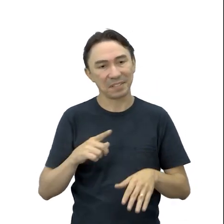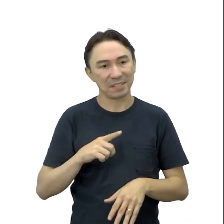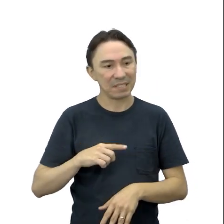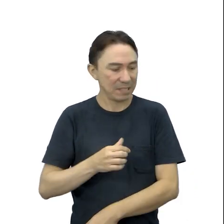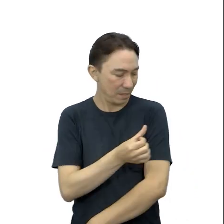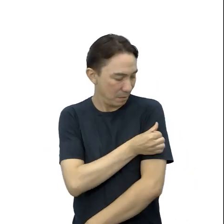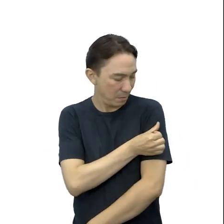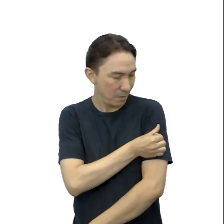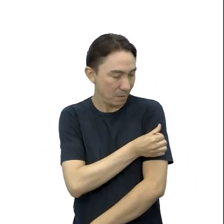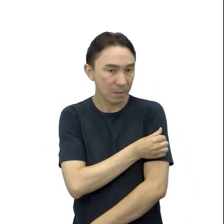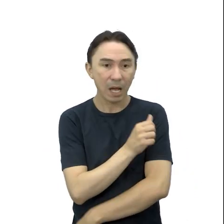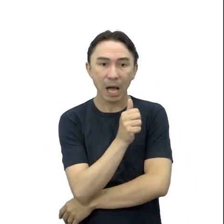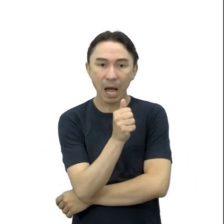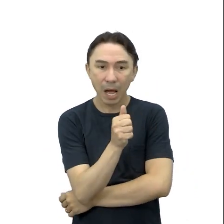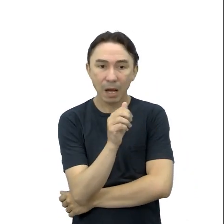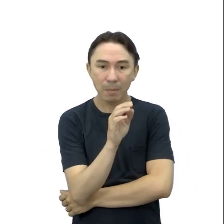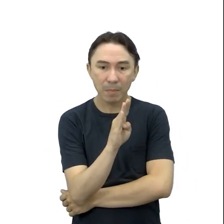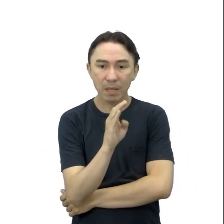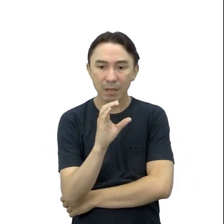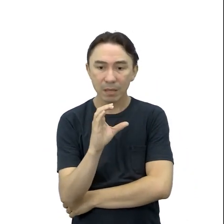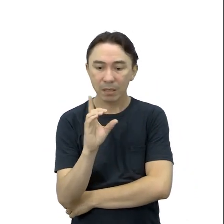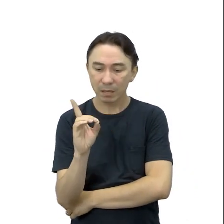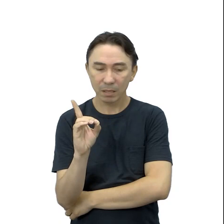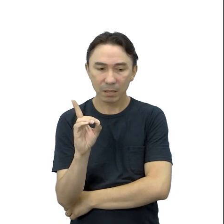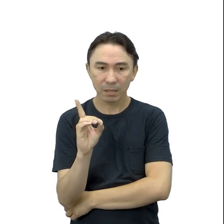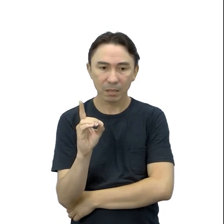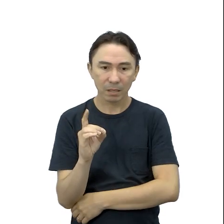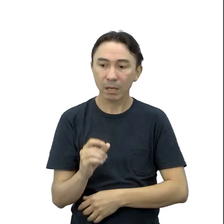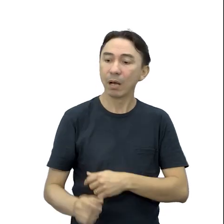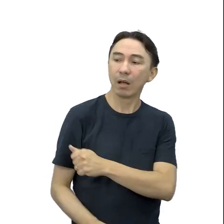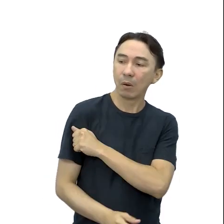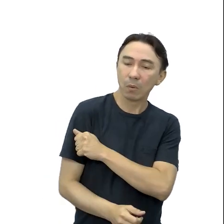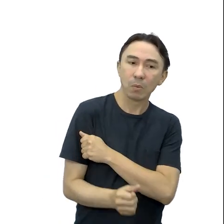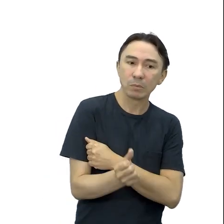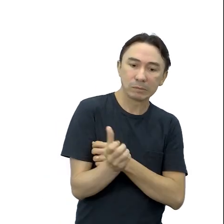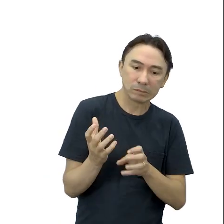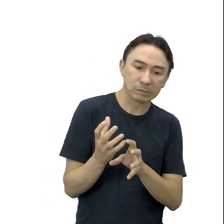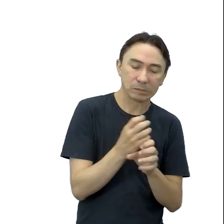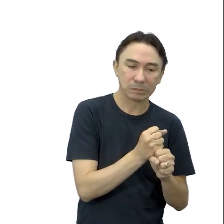consigo fazer, às vezes, de 160 alunos, né, todas essas